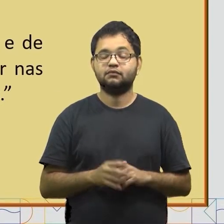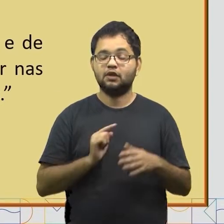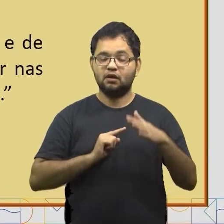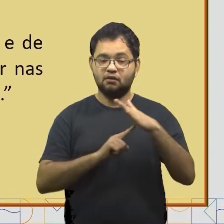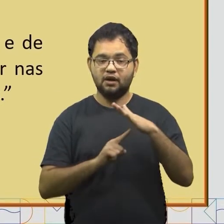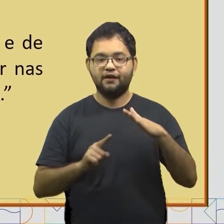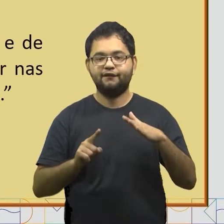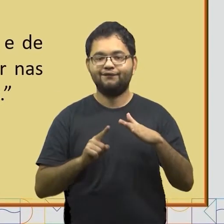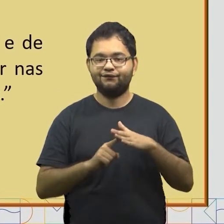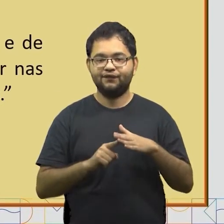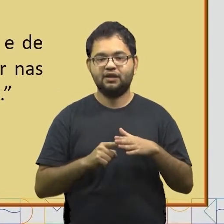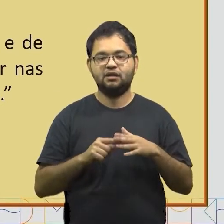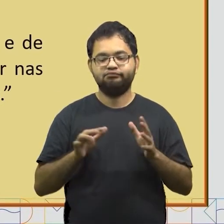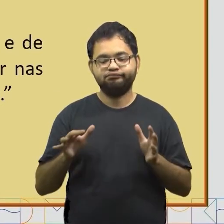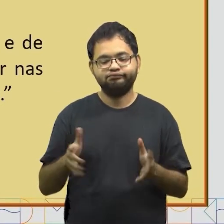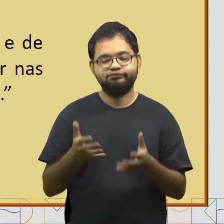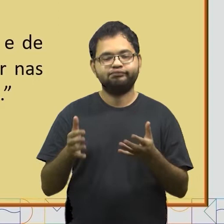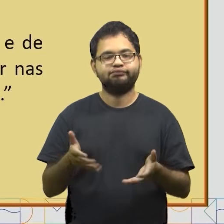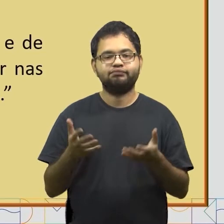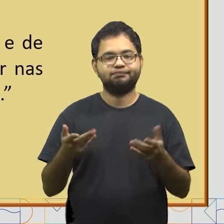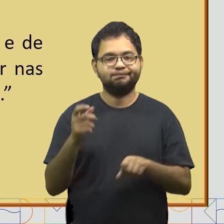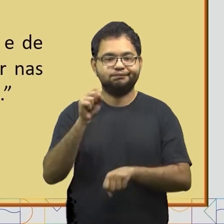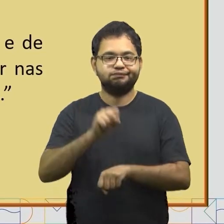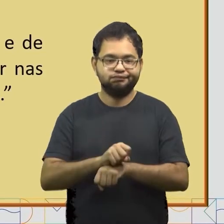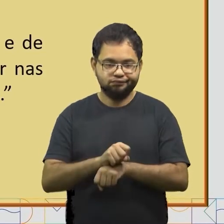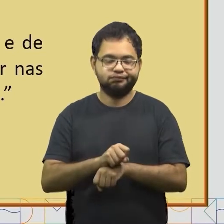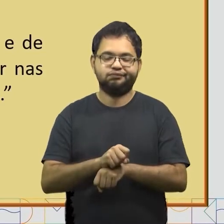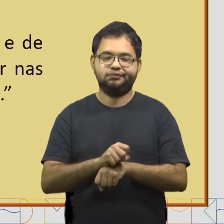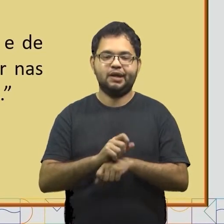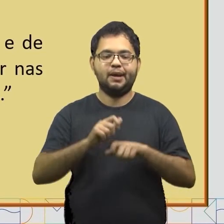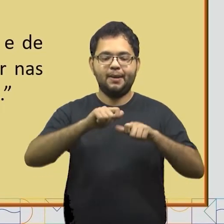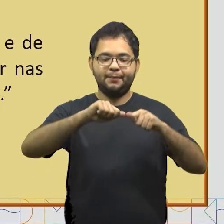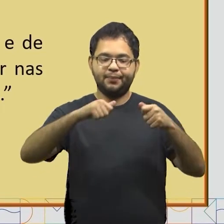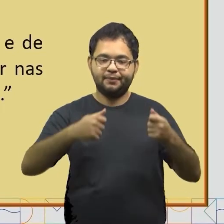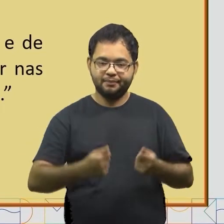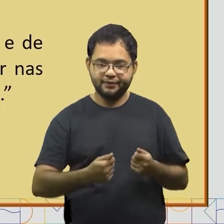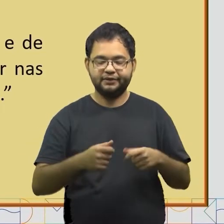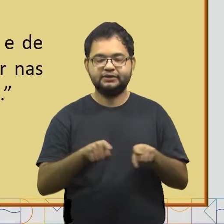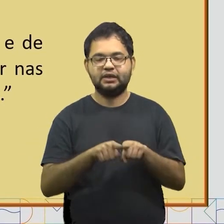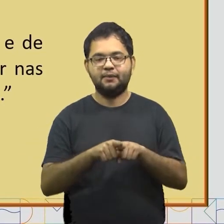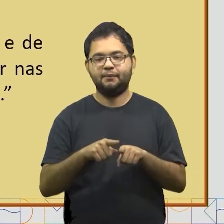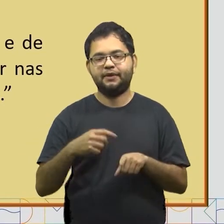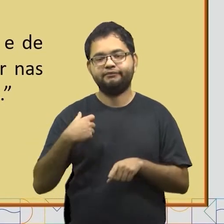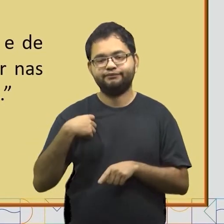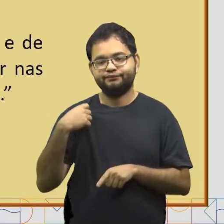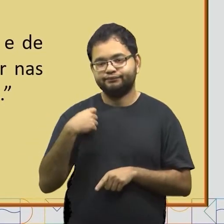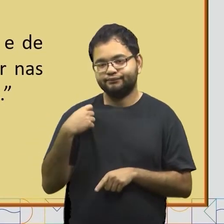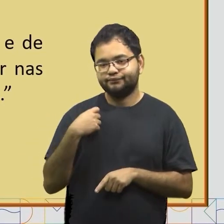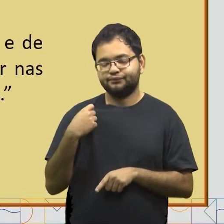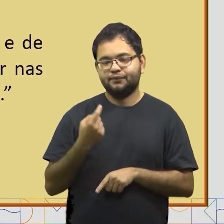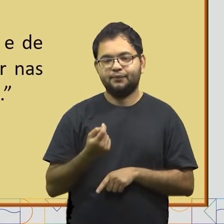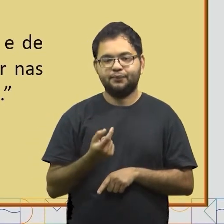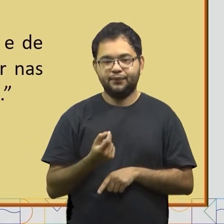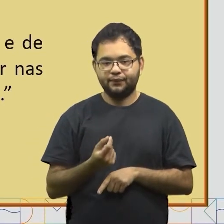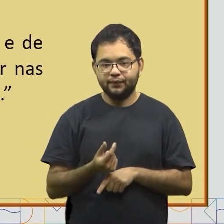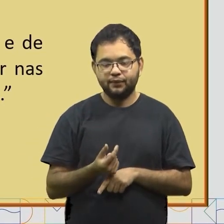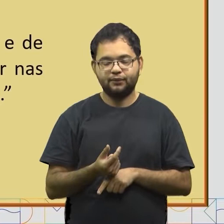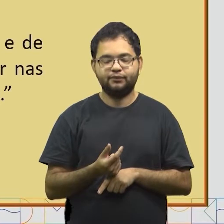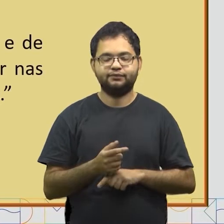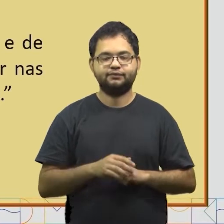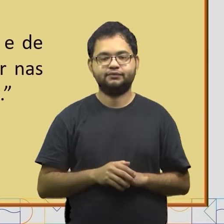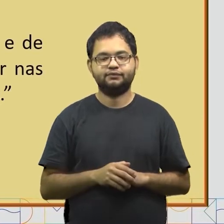feiras desestimularão a produção artesanal e de tecidos onde se produzirá mercadorias para